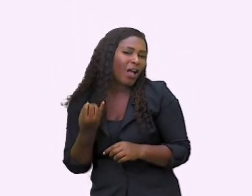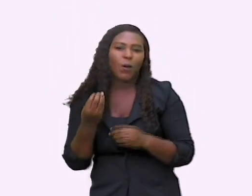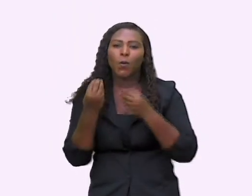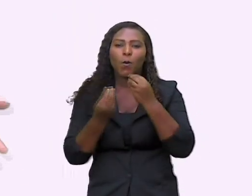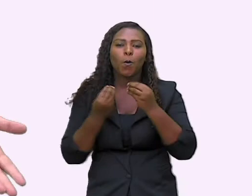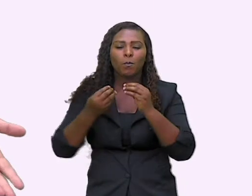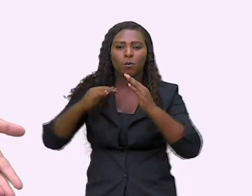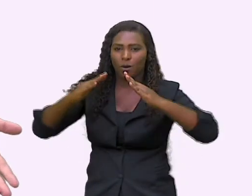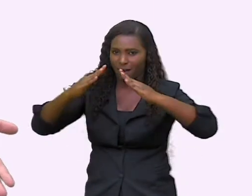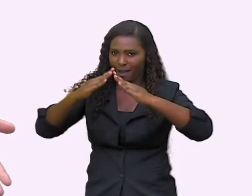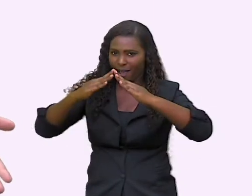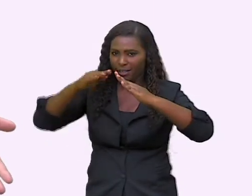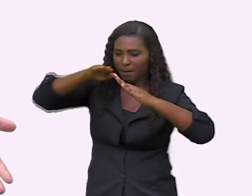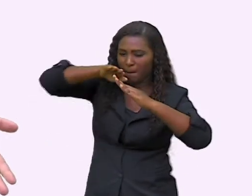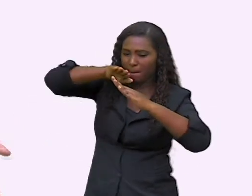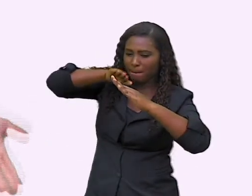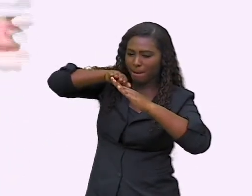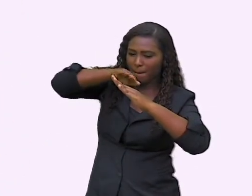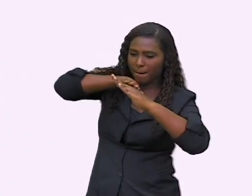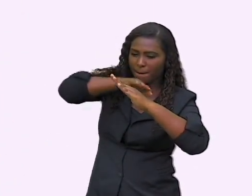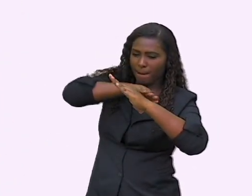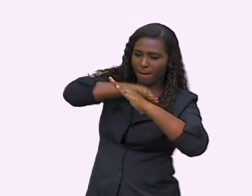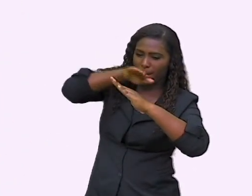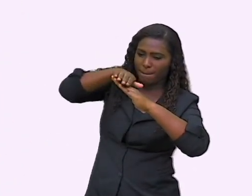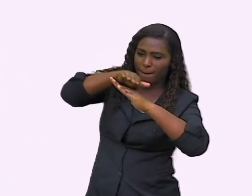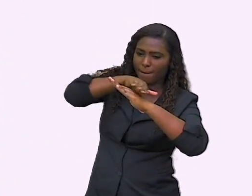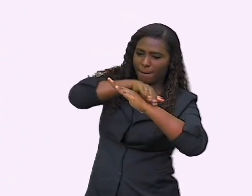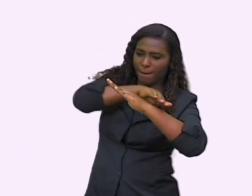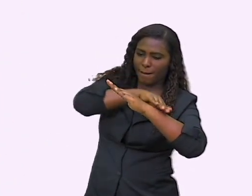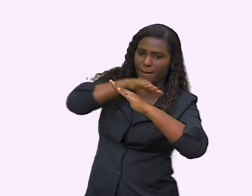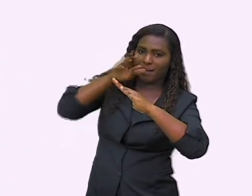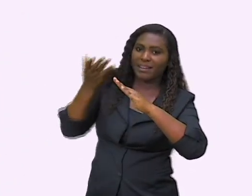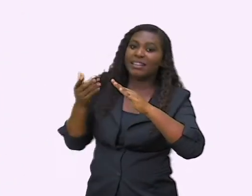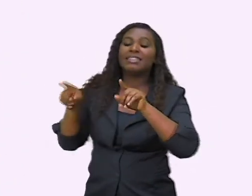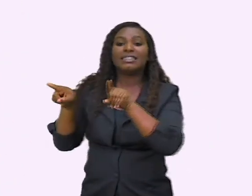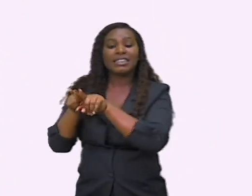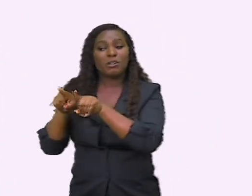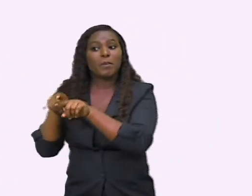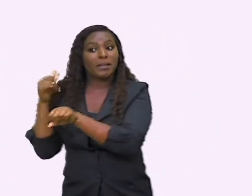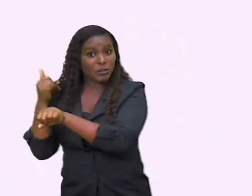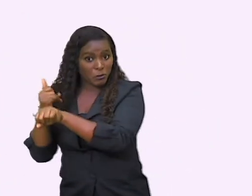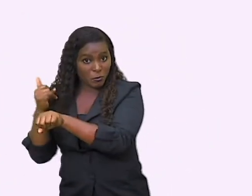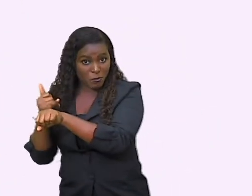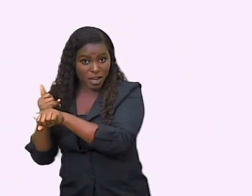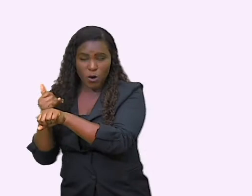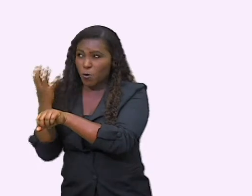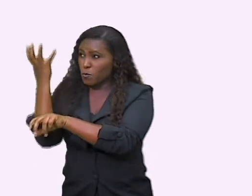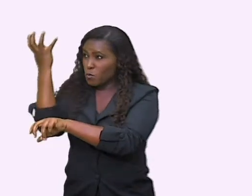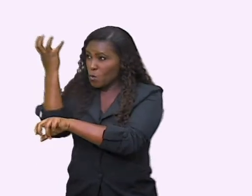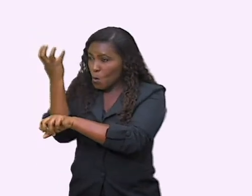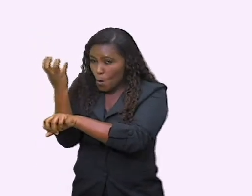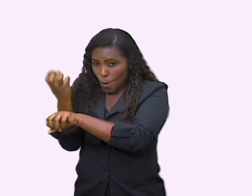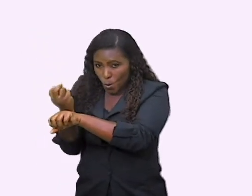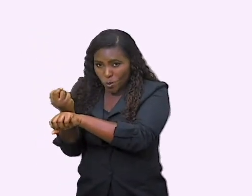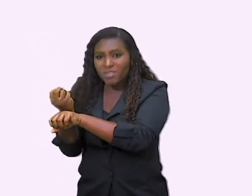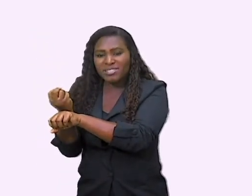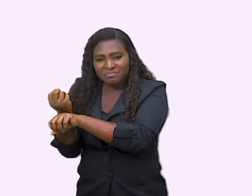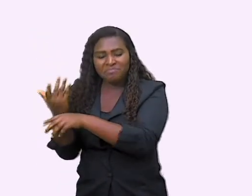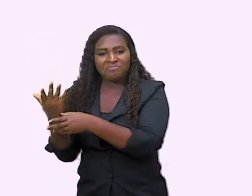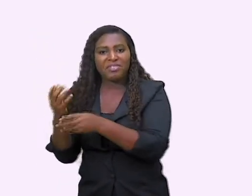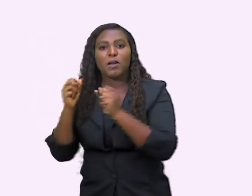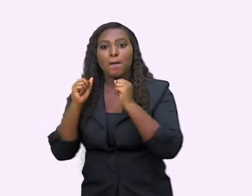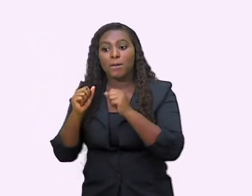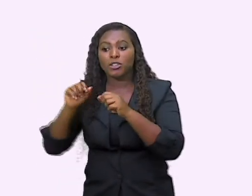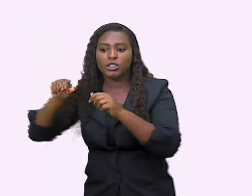térmica, gerando energia elétrica e térmica, respectivamente. Por ser considerada uma fonte de